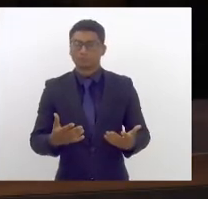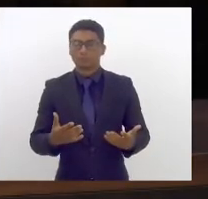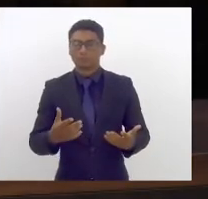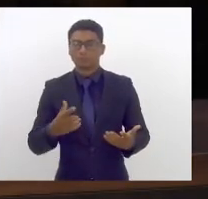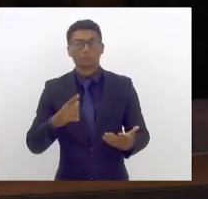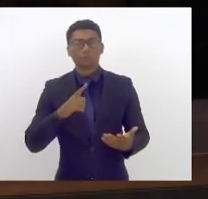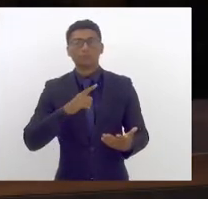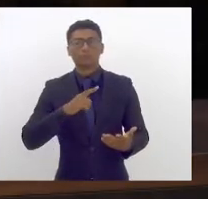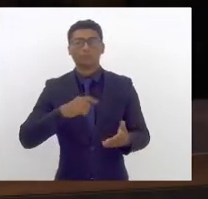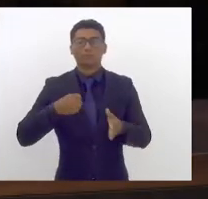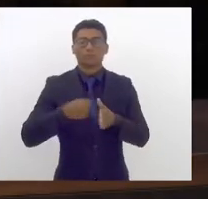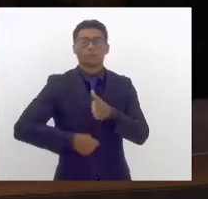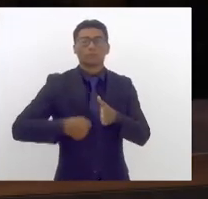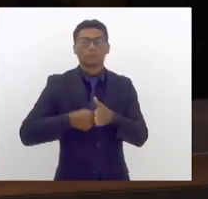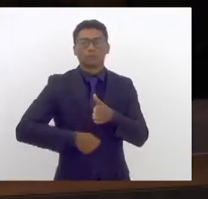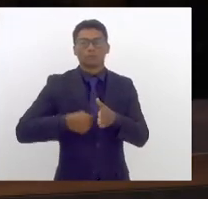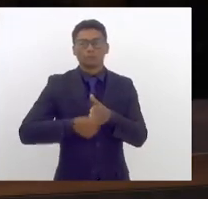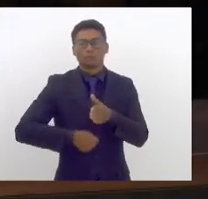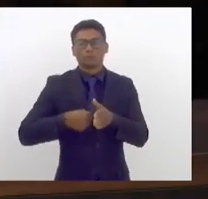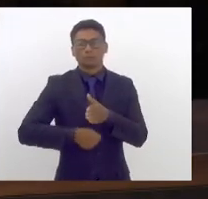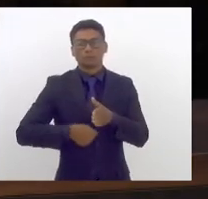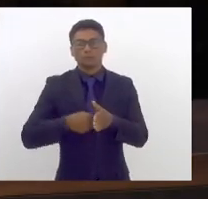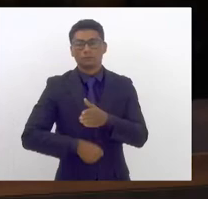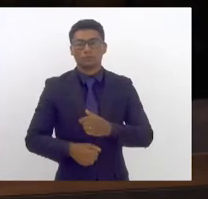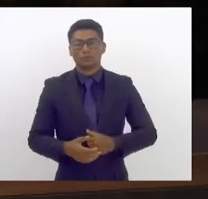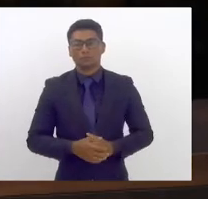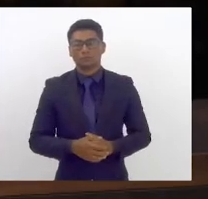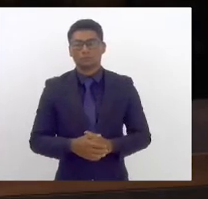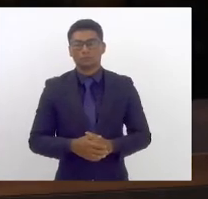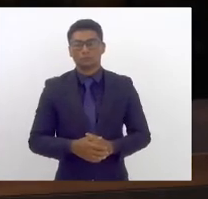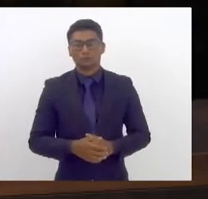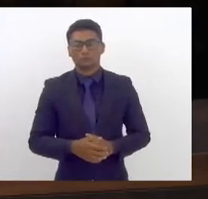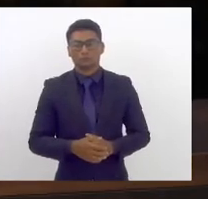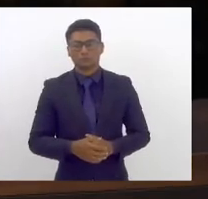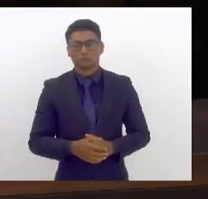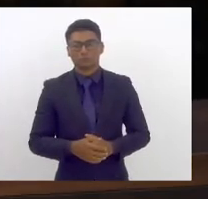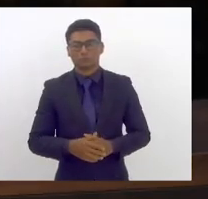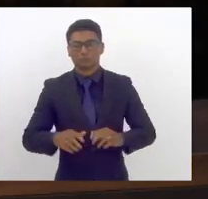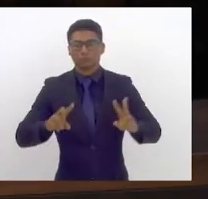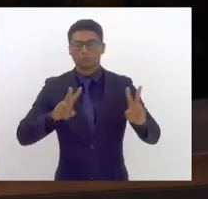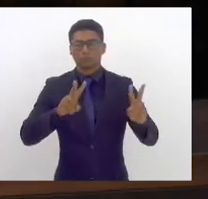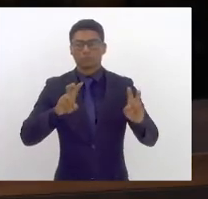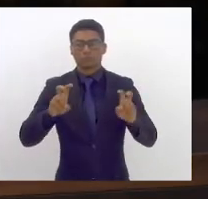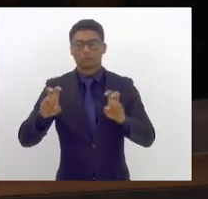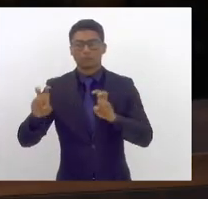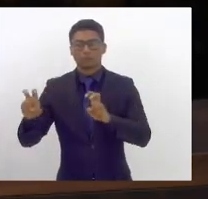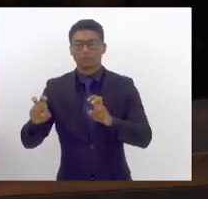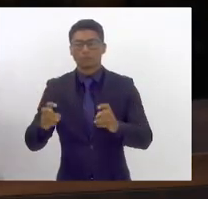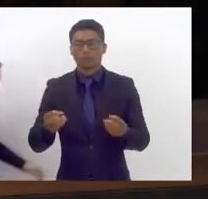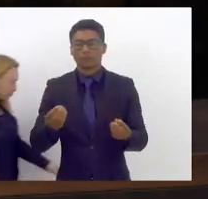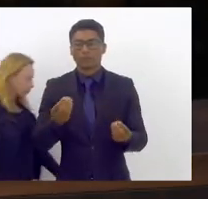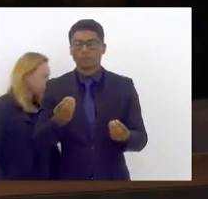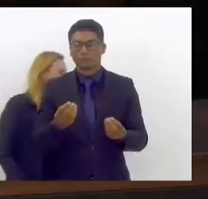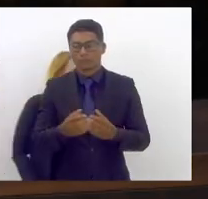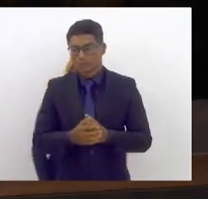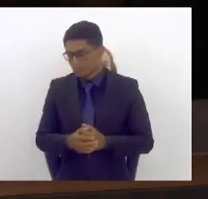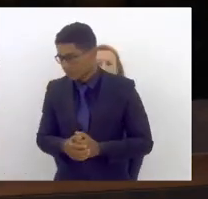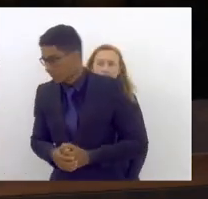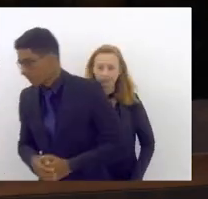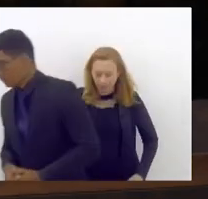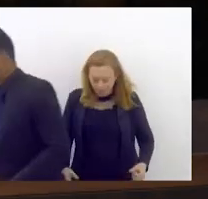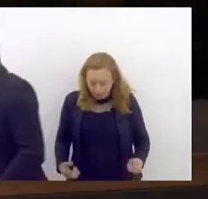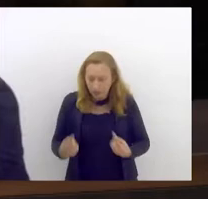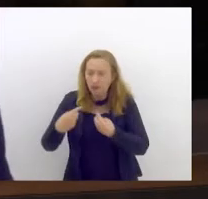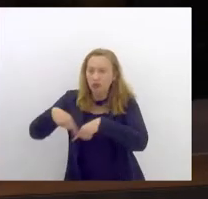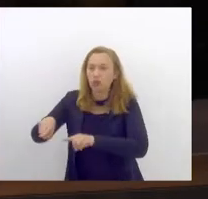luta de ter pelo menos né os temas como combate a fome o